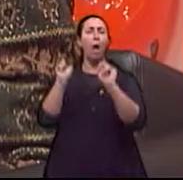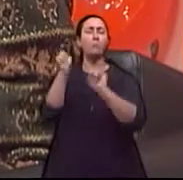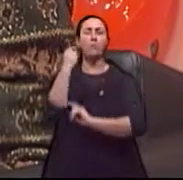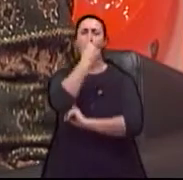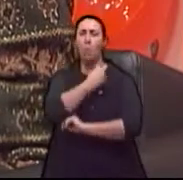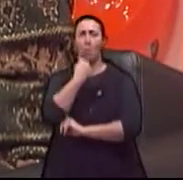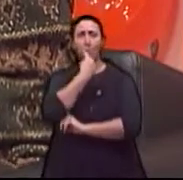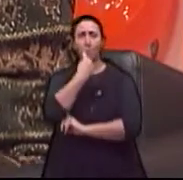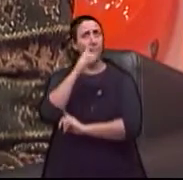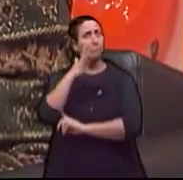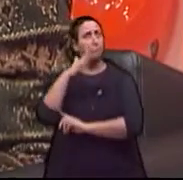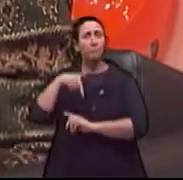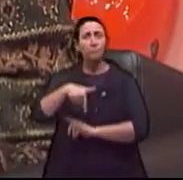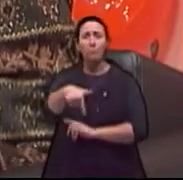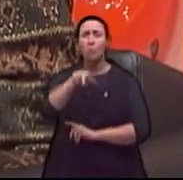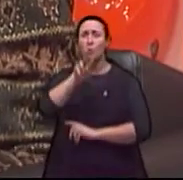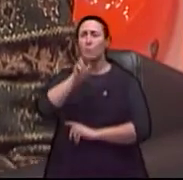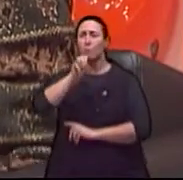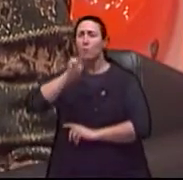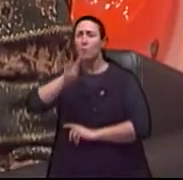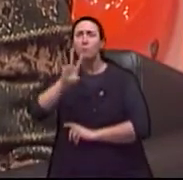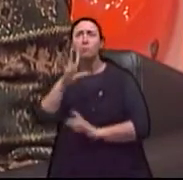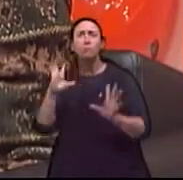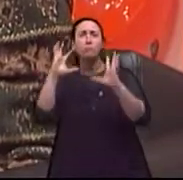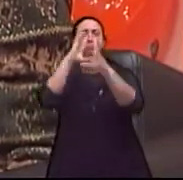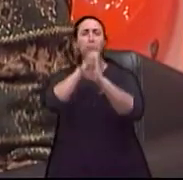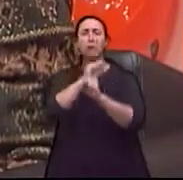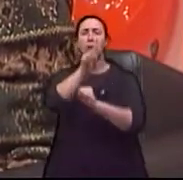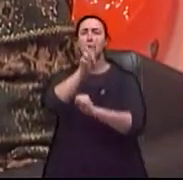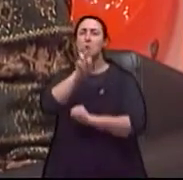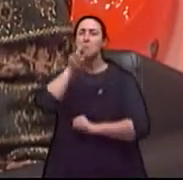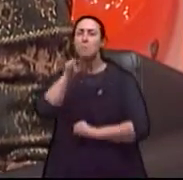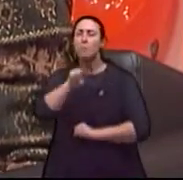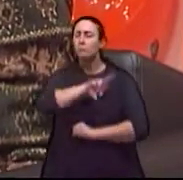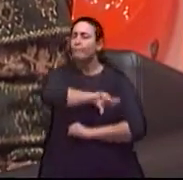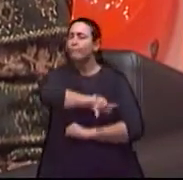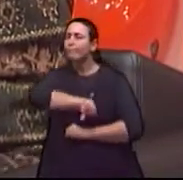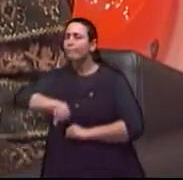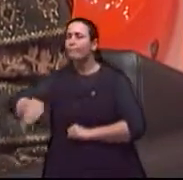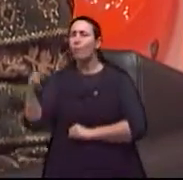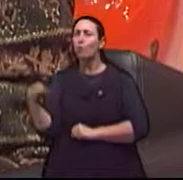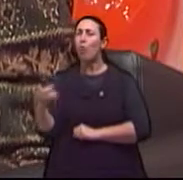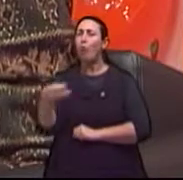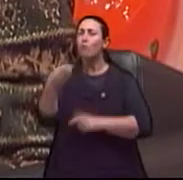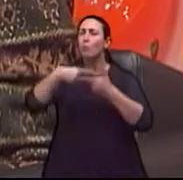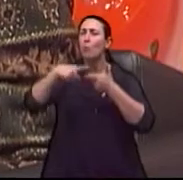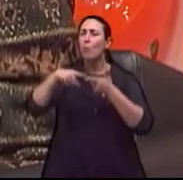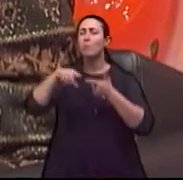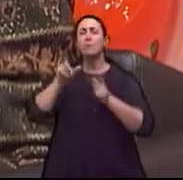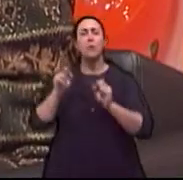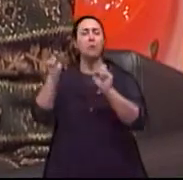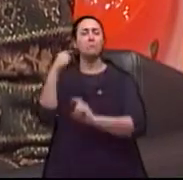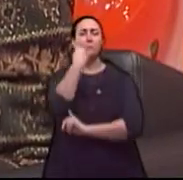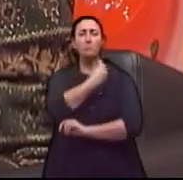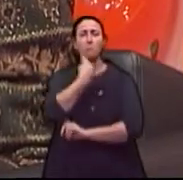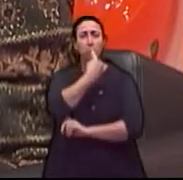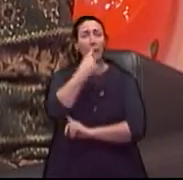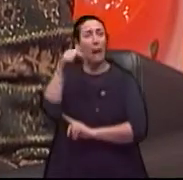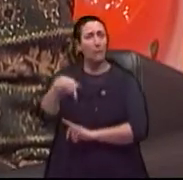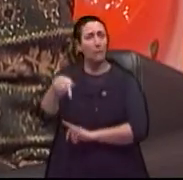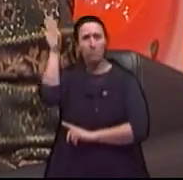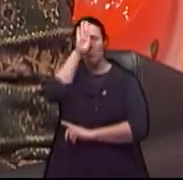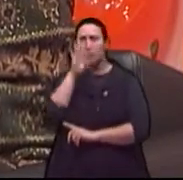2014 São mais de 15 mil novos casos no Brasil e aqui no Rio Grande do Sul São